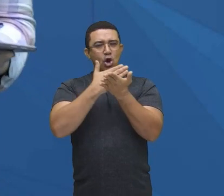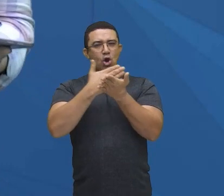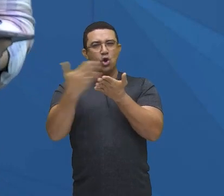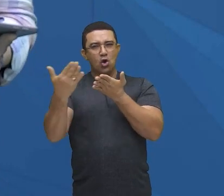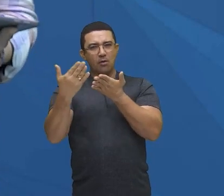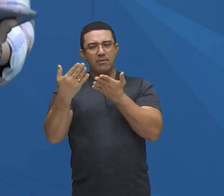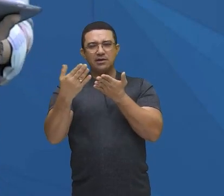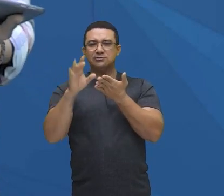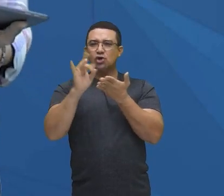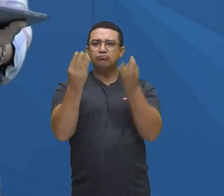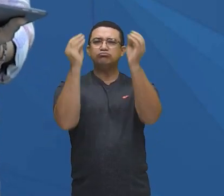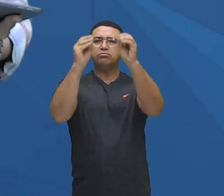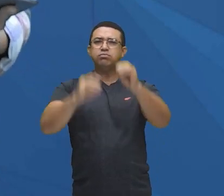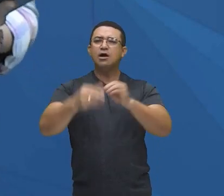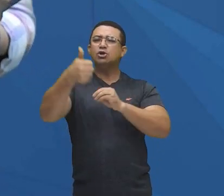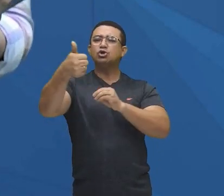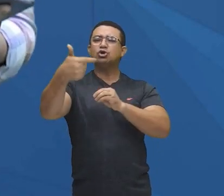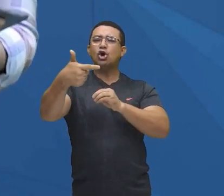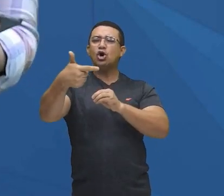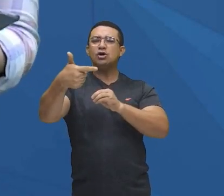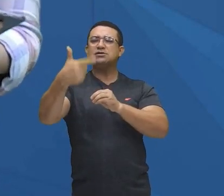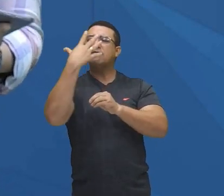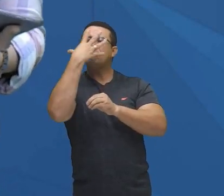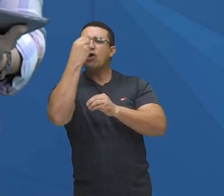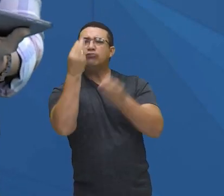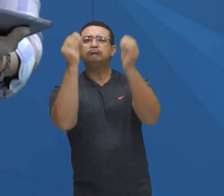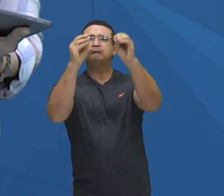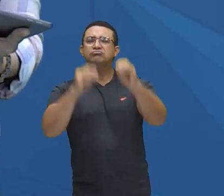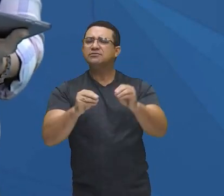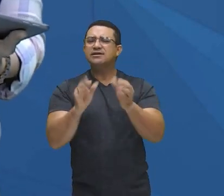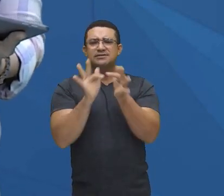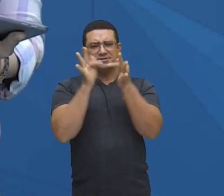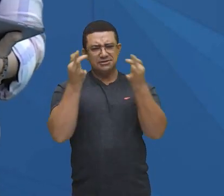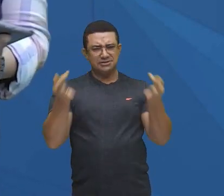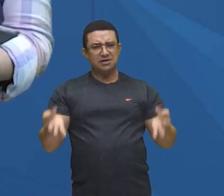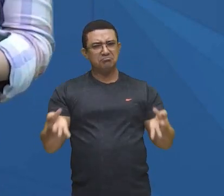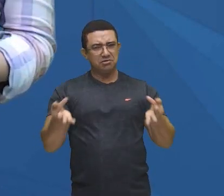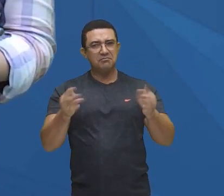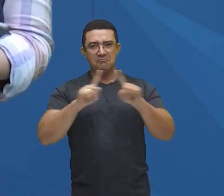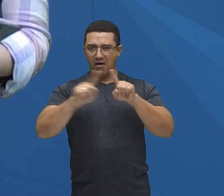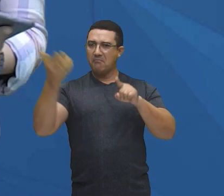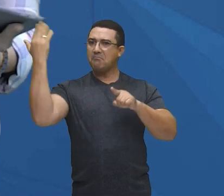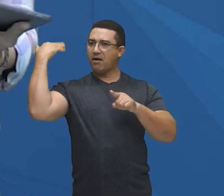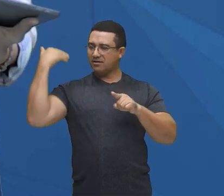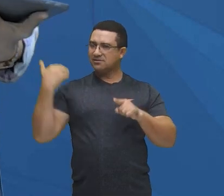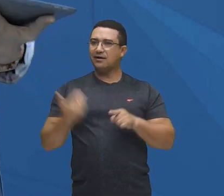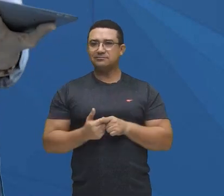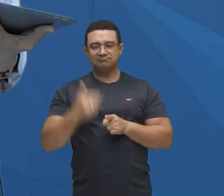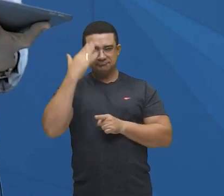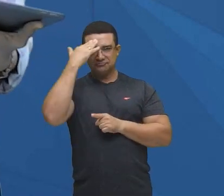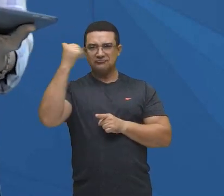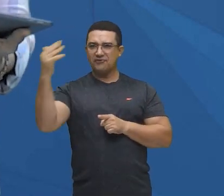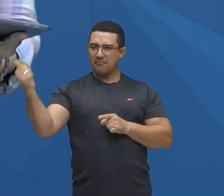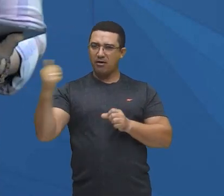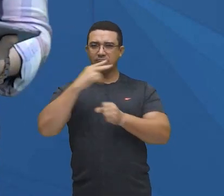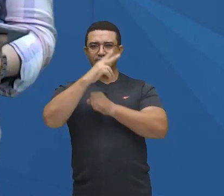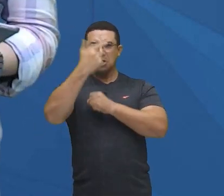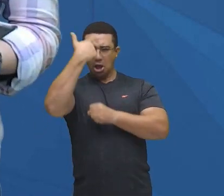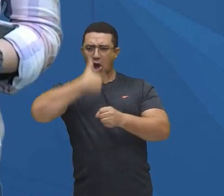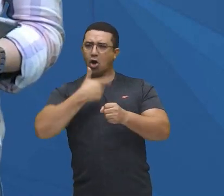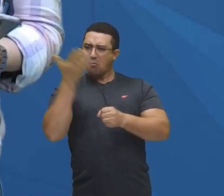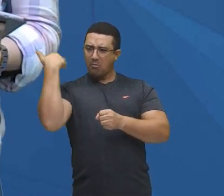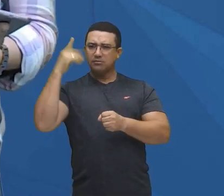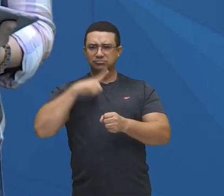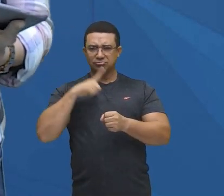12 fotos, era super simples, mas na época do meu ensino médio bombava, tá bom? Eu cheguei a ter o Orkut, assumo isso aqui.